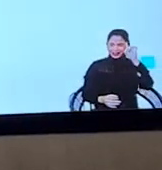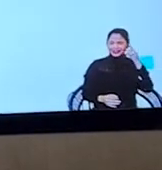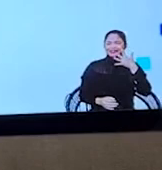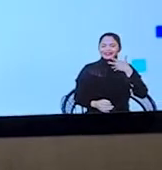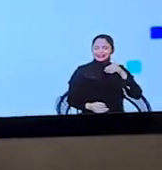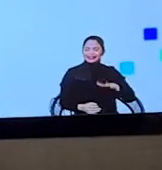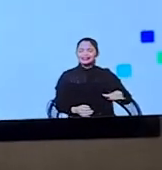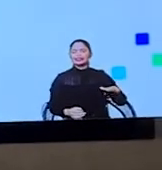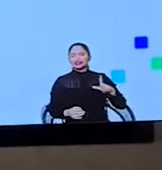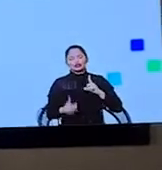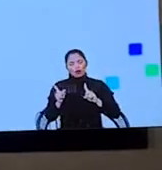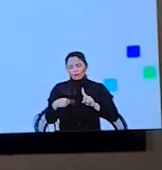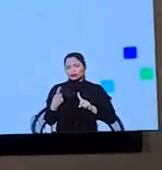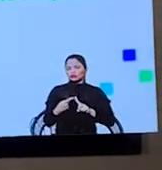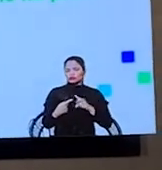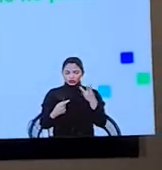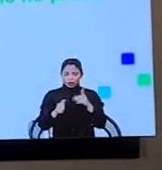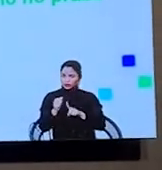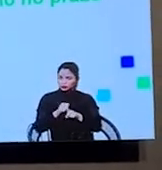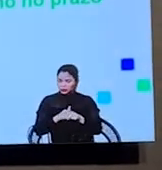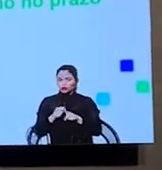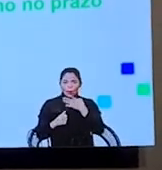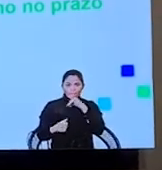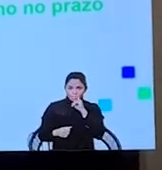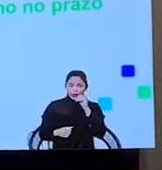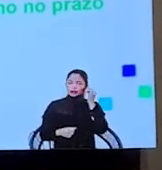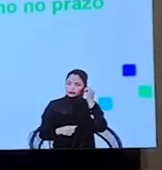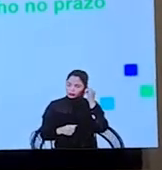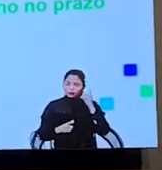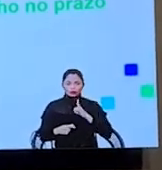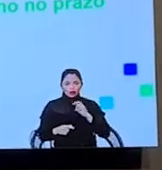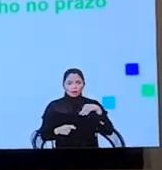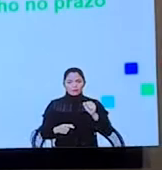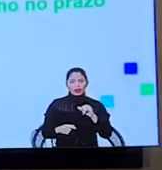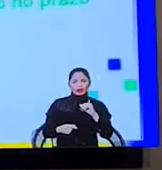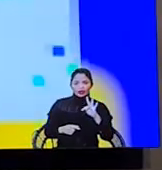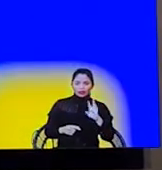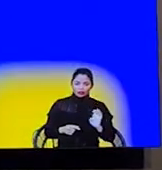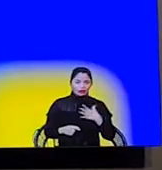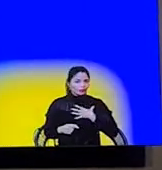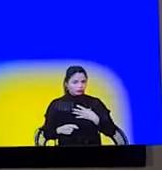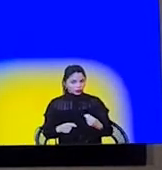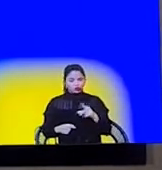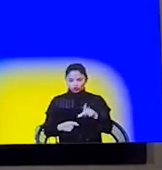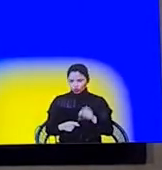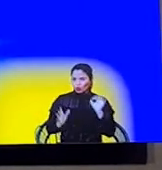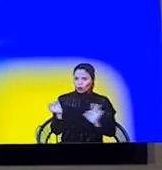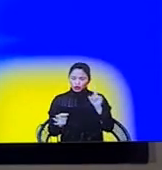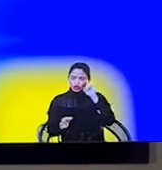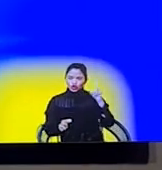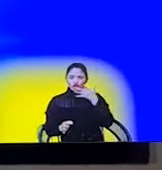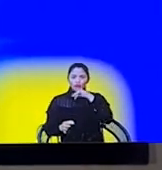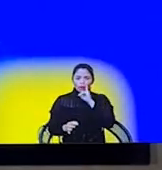tinha uma expectativa de 3 meses, porque eu sou pai, eu tenho a Maitê aqui, que é minha filha, ela já definiu o presente de Dia dos Pais